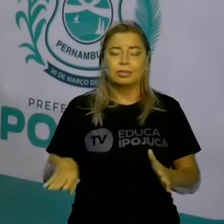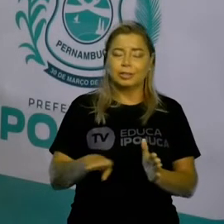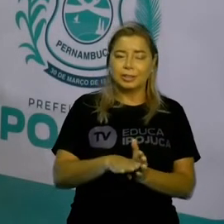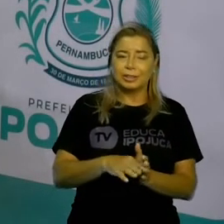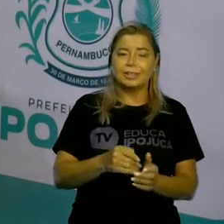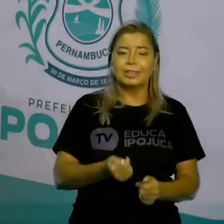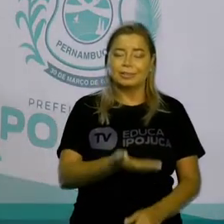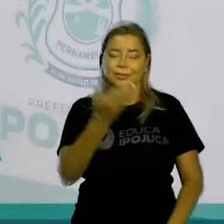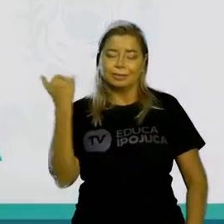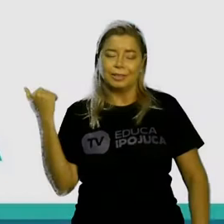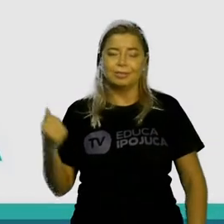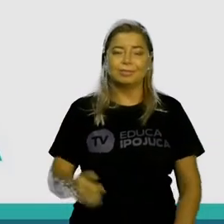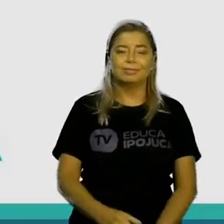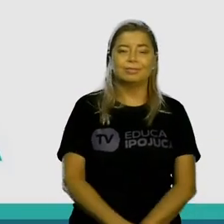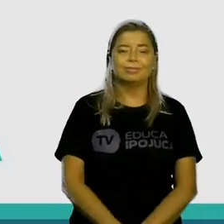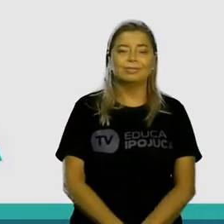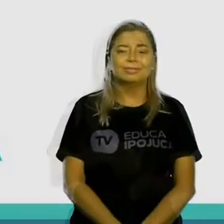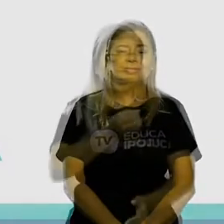comigo, vamos lá.